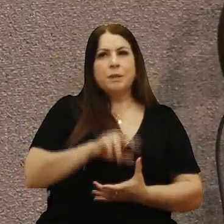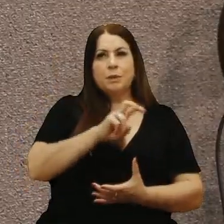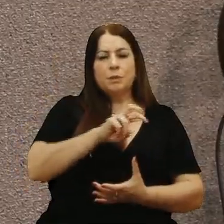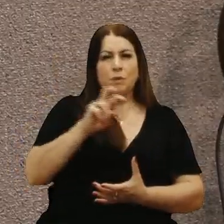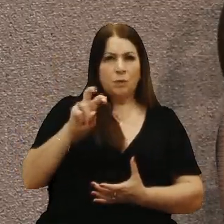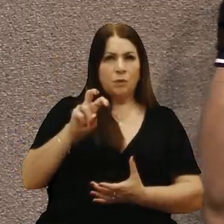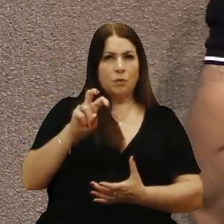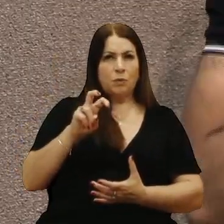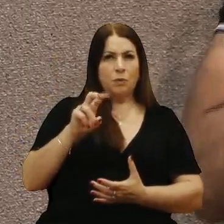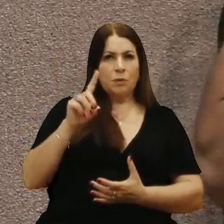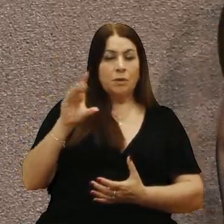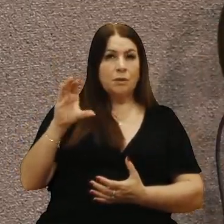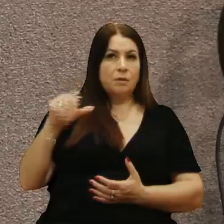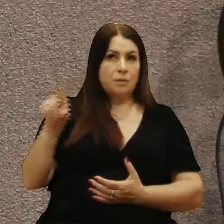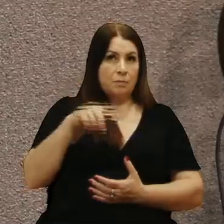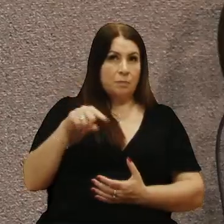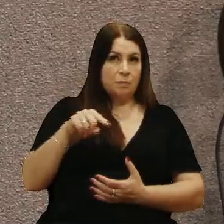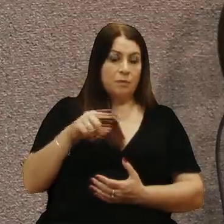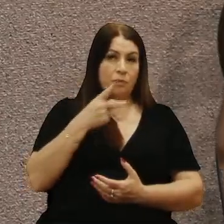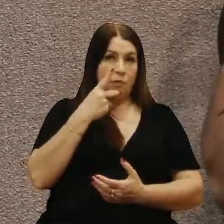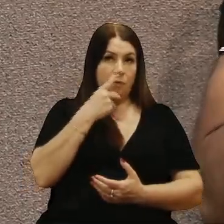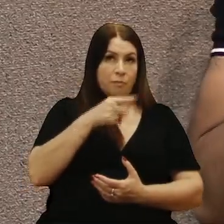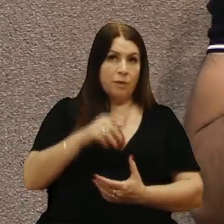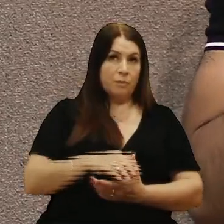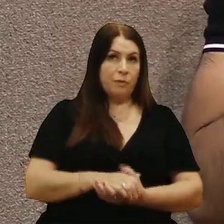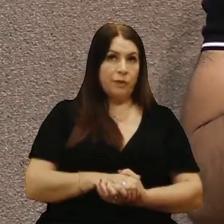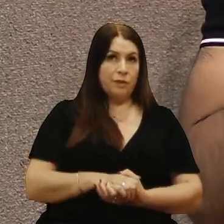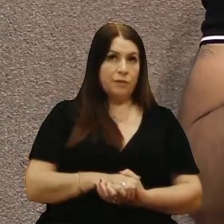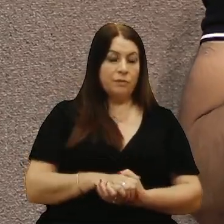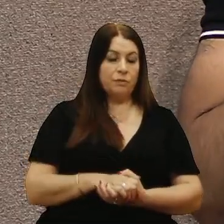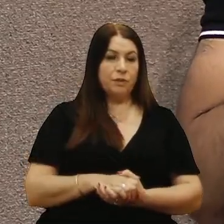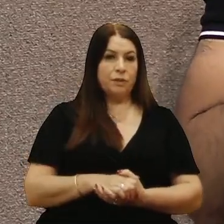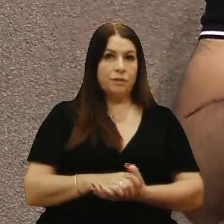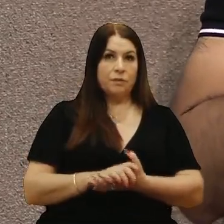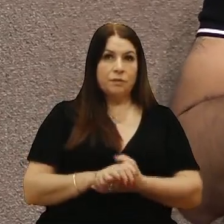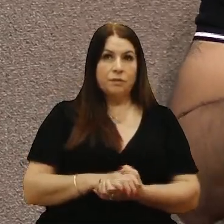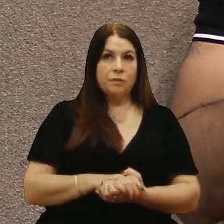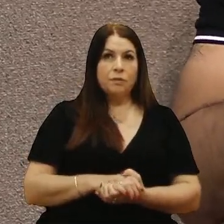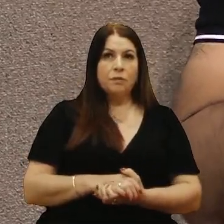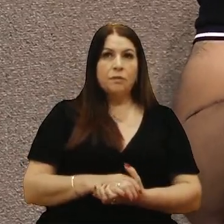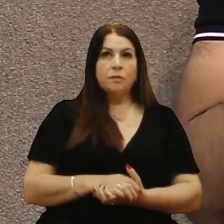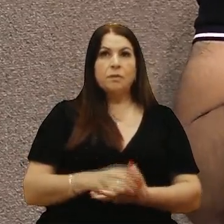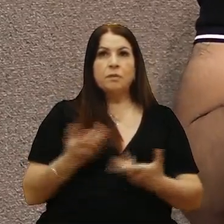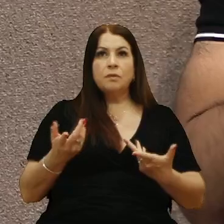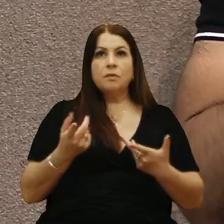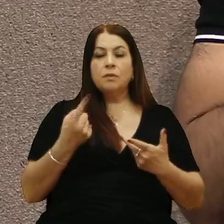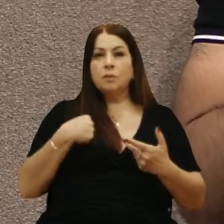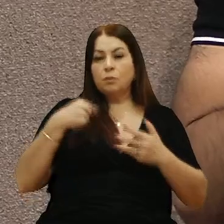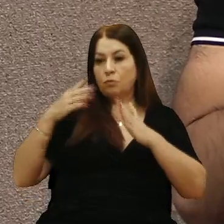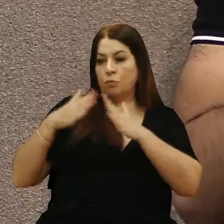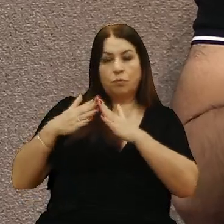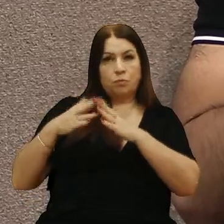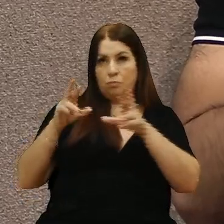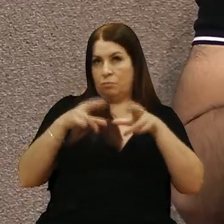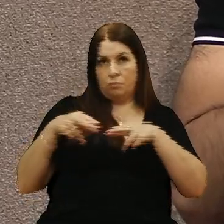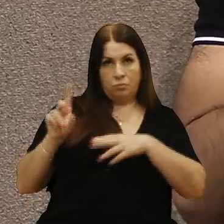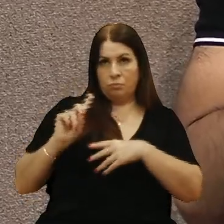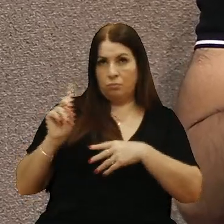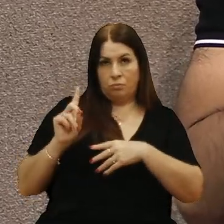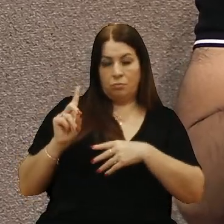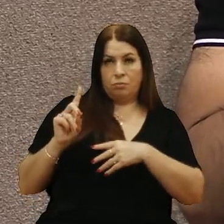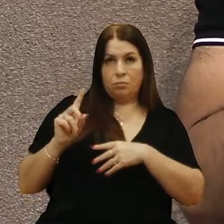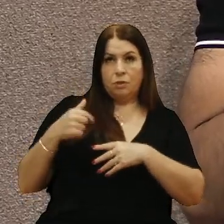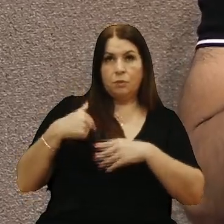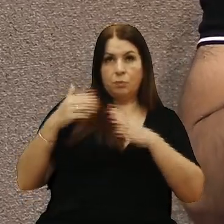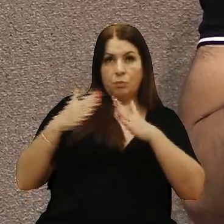55 decibéis que foram falados anteriormente. Eu não moro naquela região.